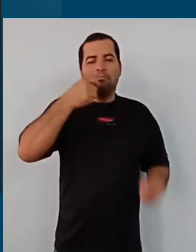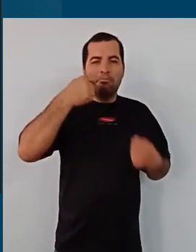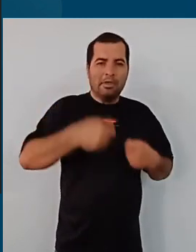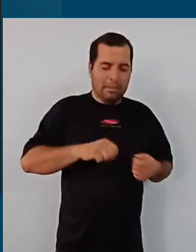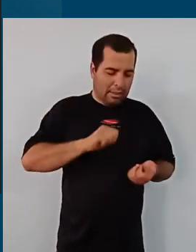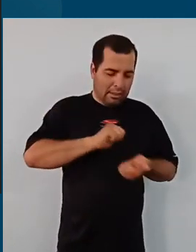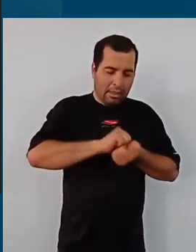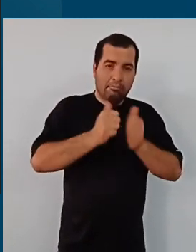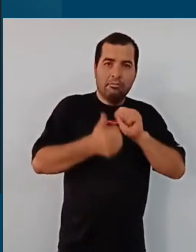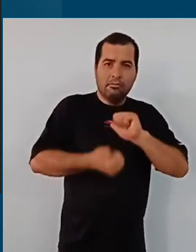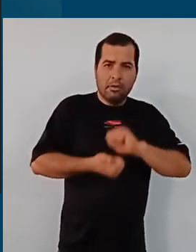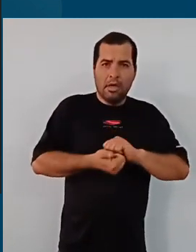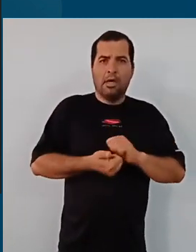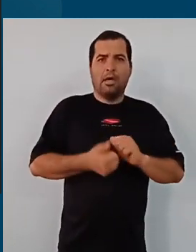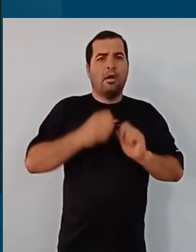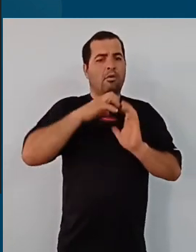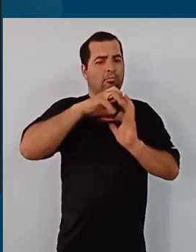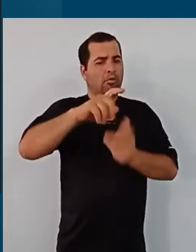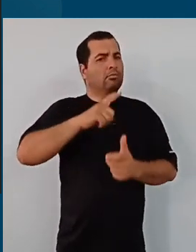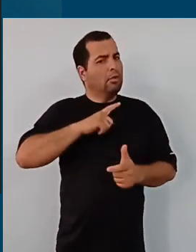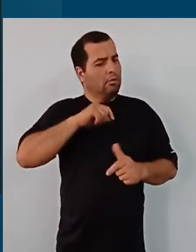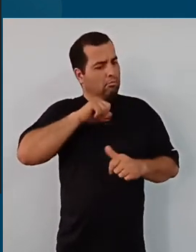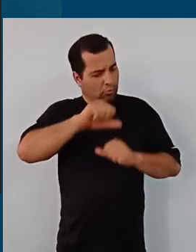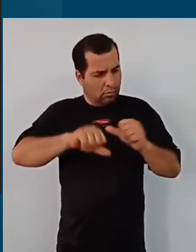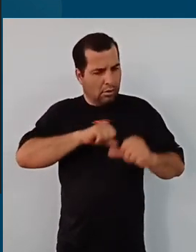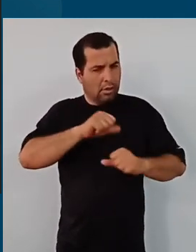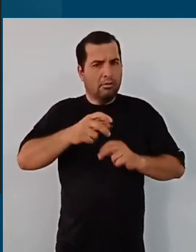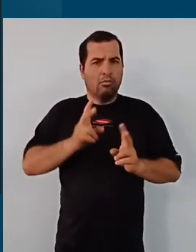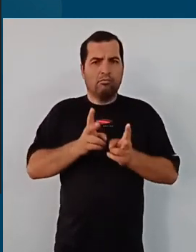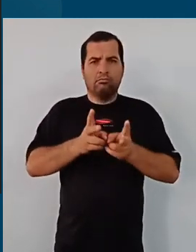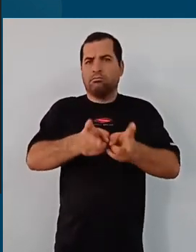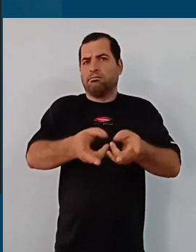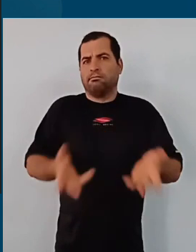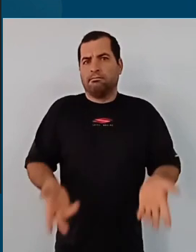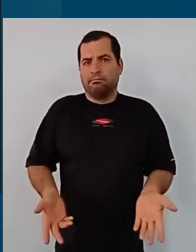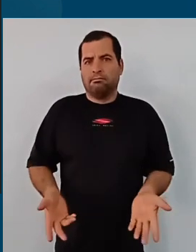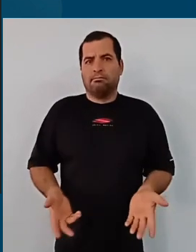adaptável a um mundo em constante transformação.